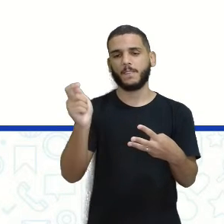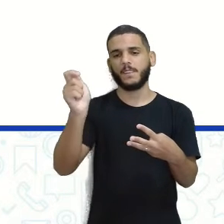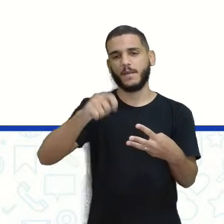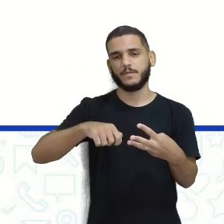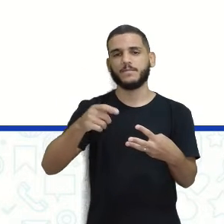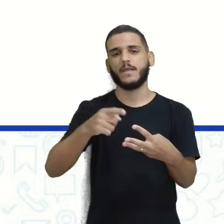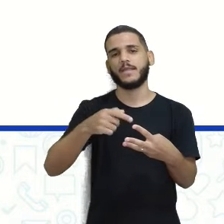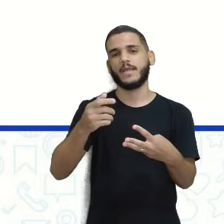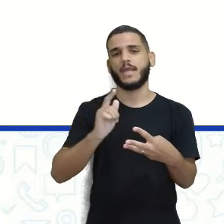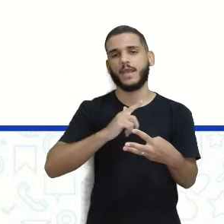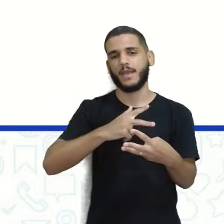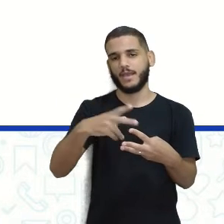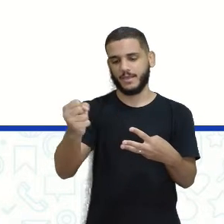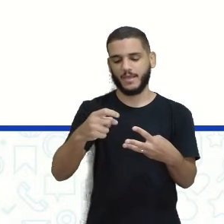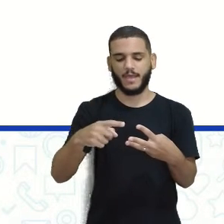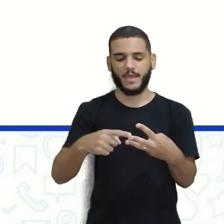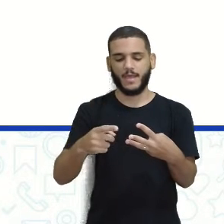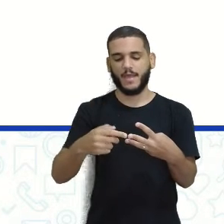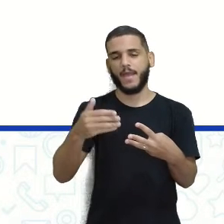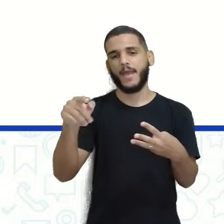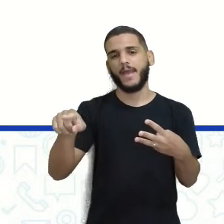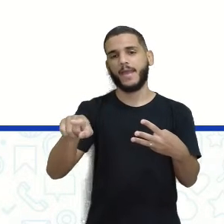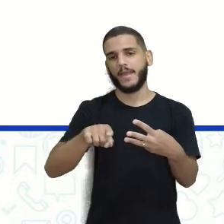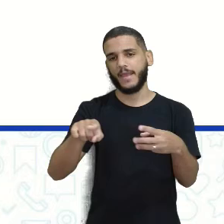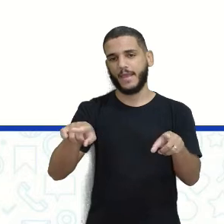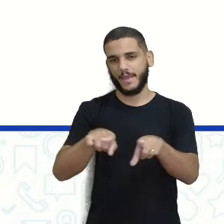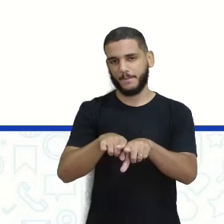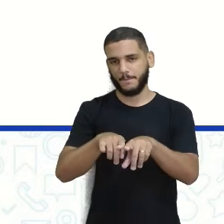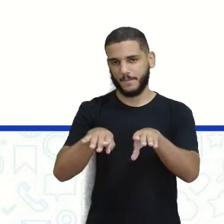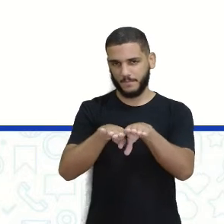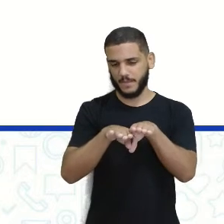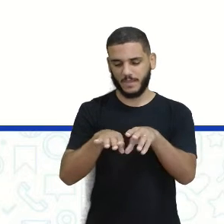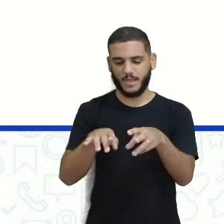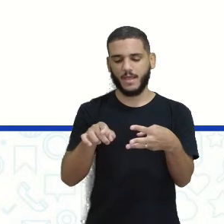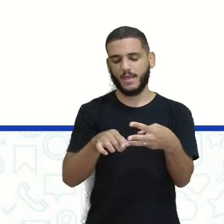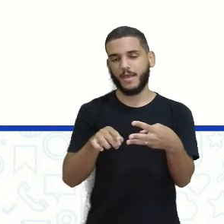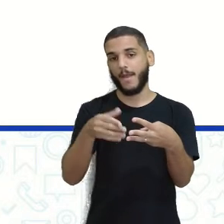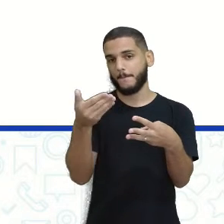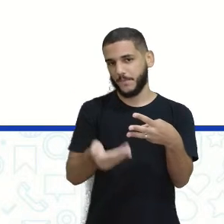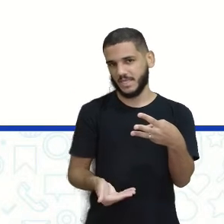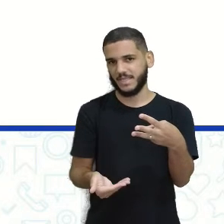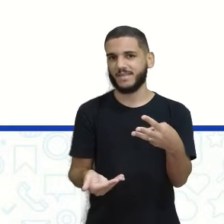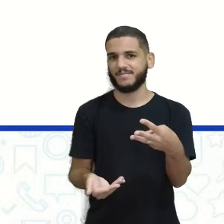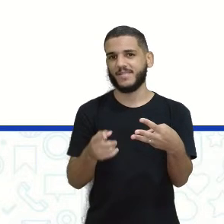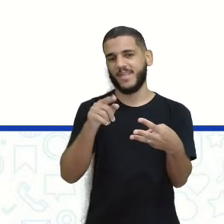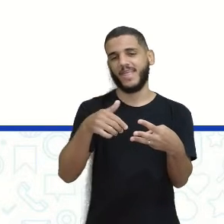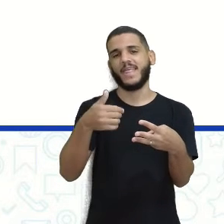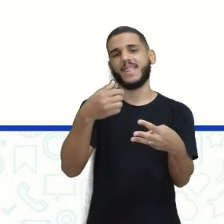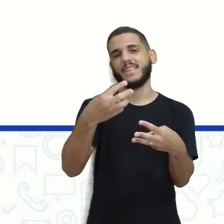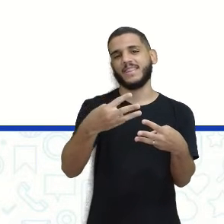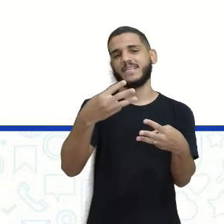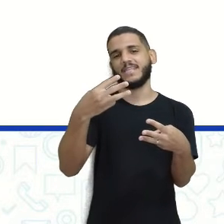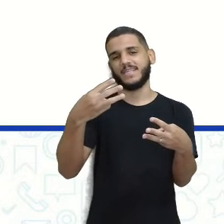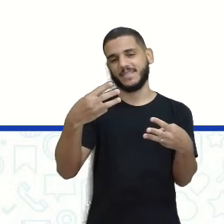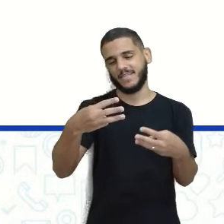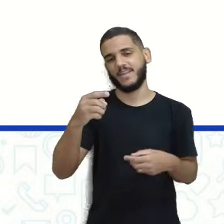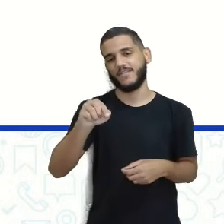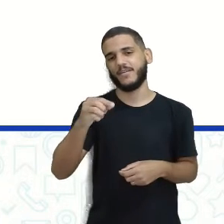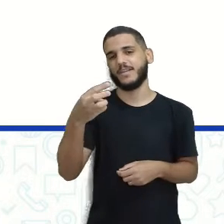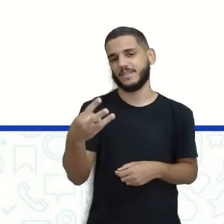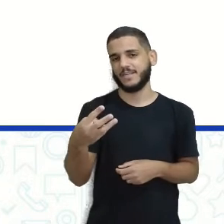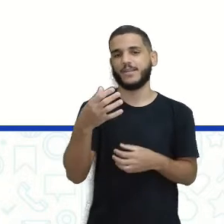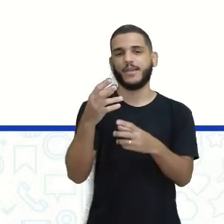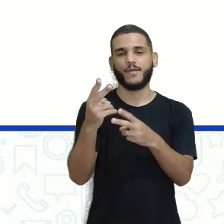pode perder. Então, eu tenho 1 em 3, eu teria o quê? 33% vai dar aquela dízima que Ricardinho falou. E a gente pode trazer isso